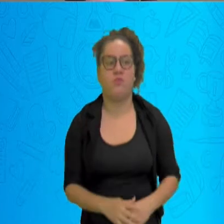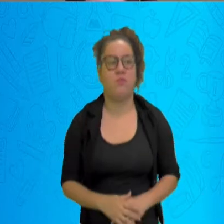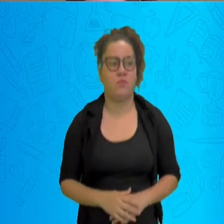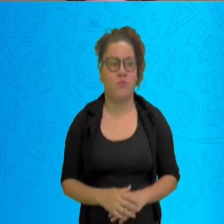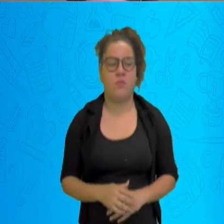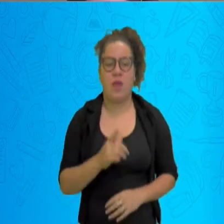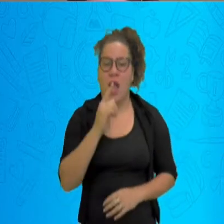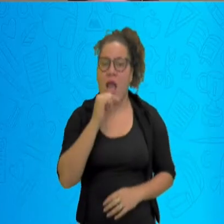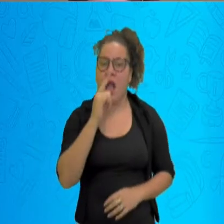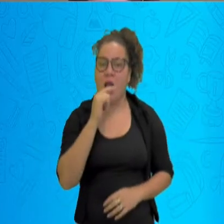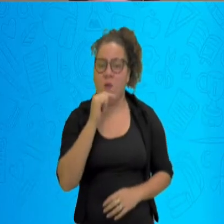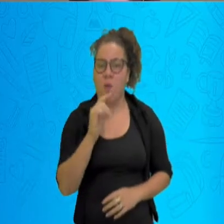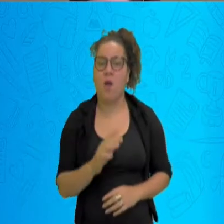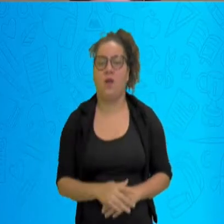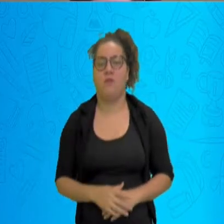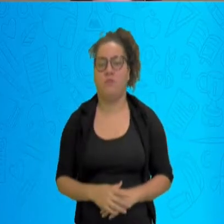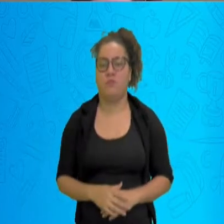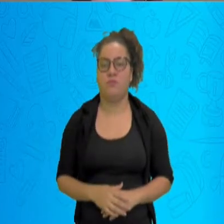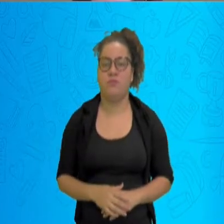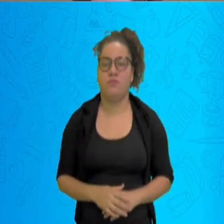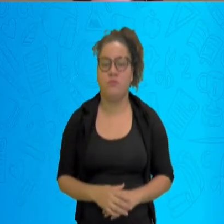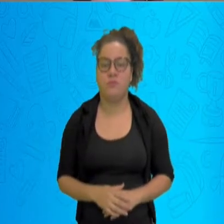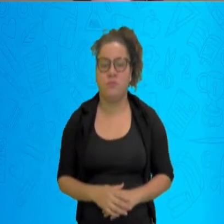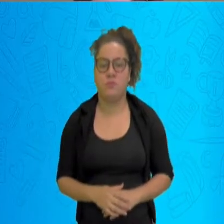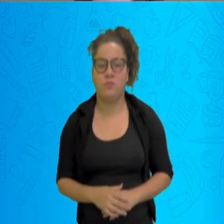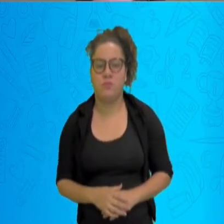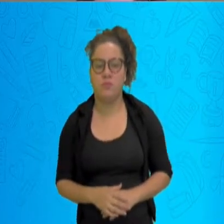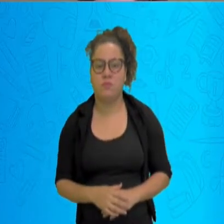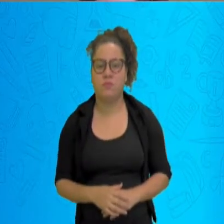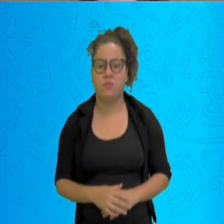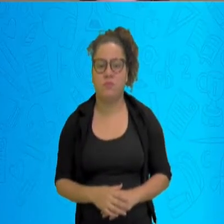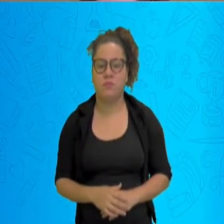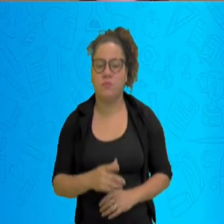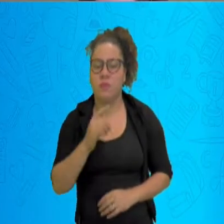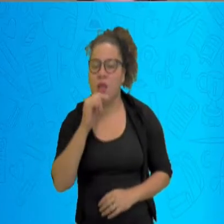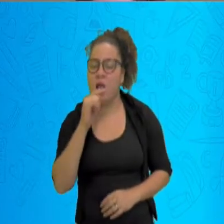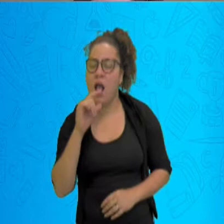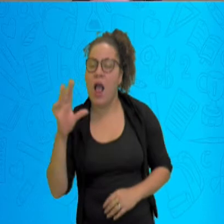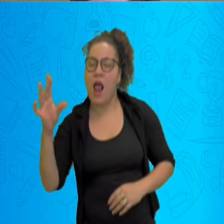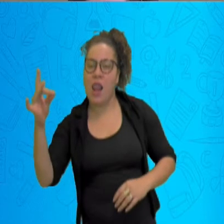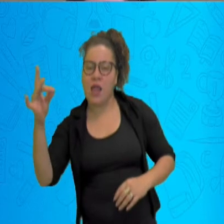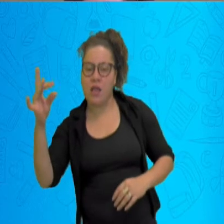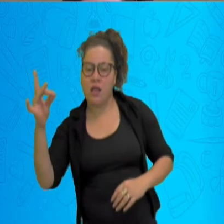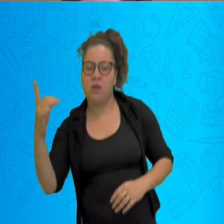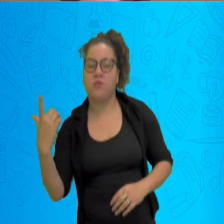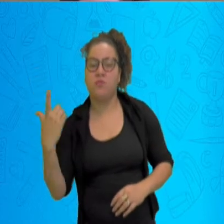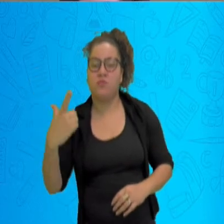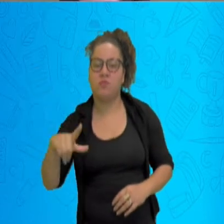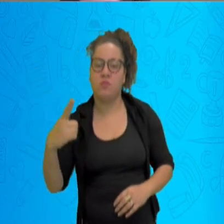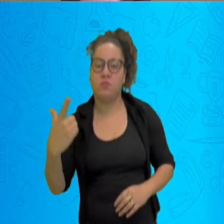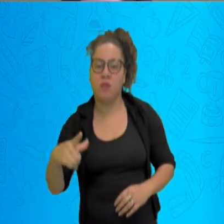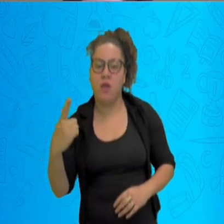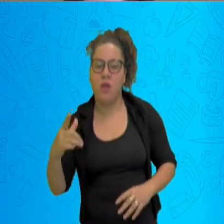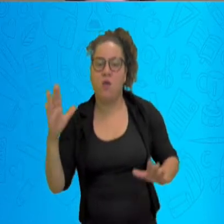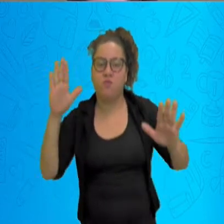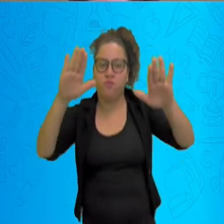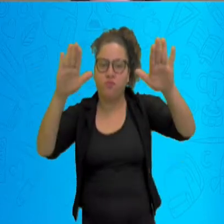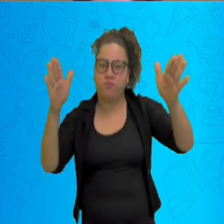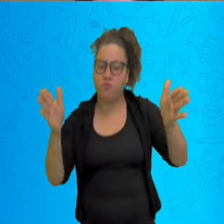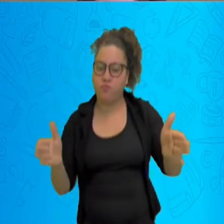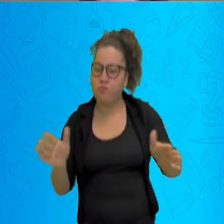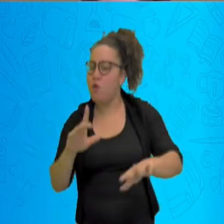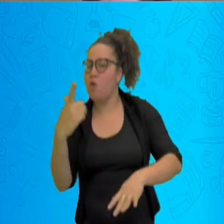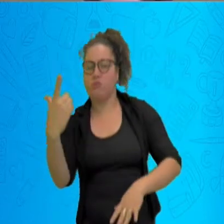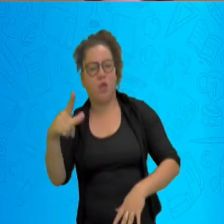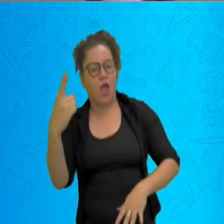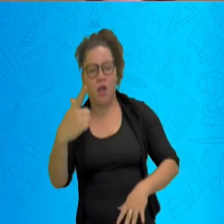de água corrente. A água em seu estado líquido não possui forma própria. Ela